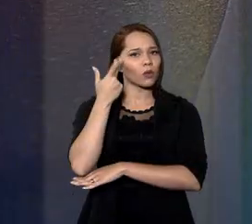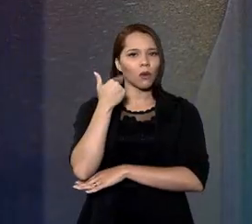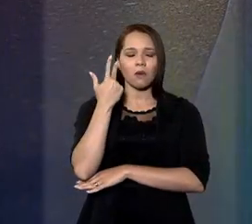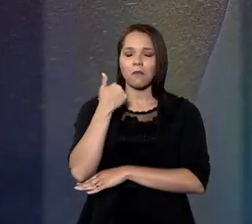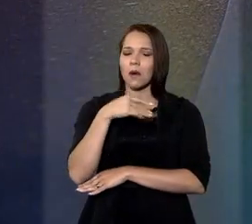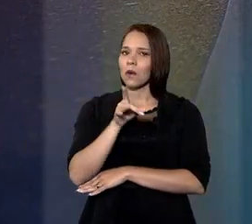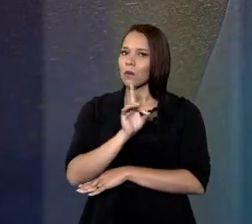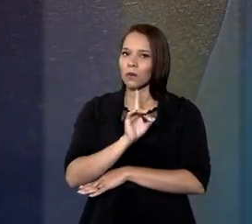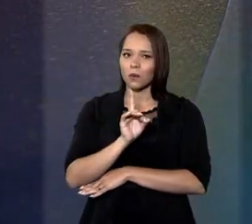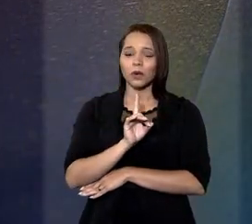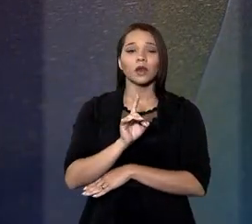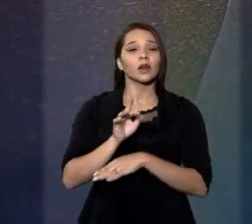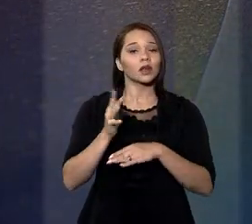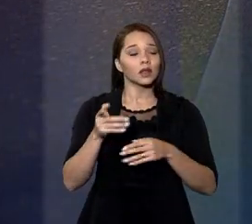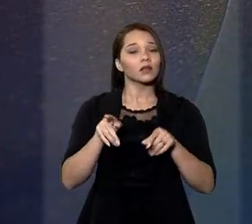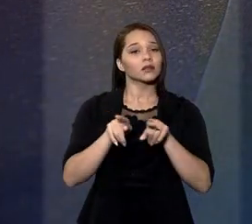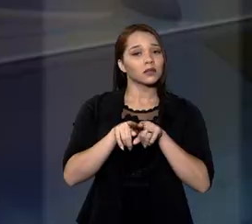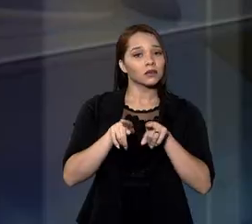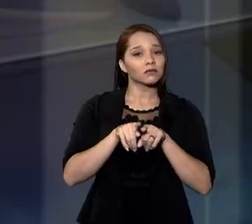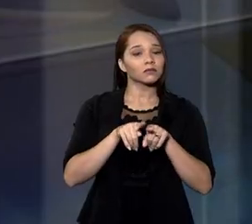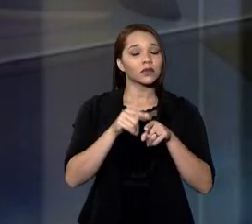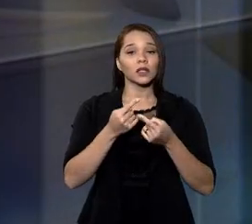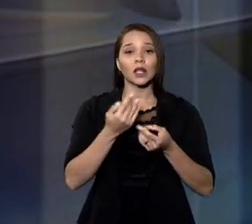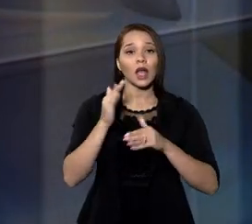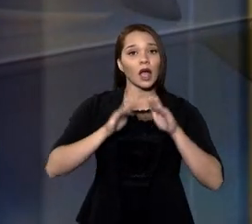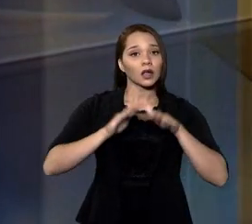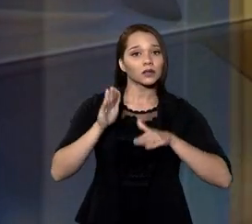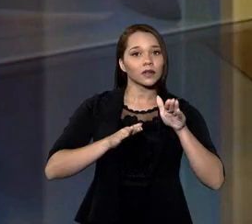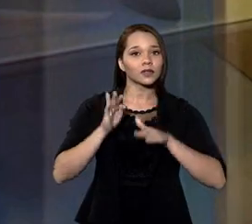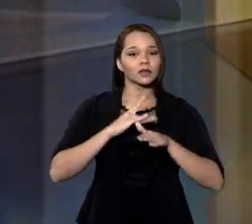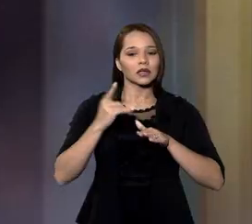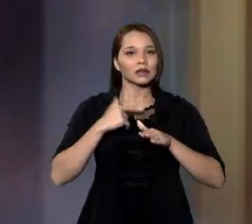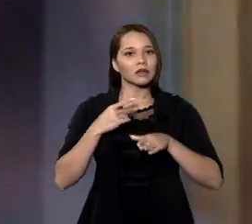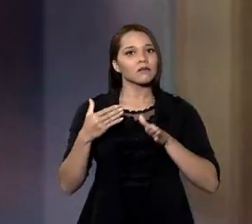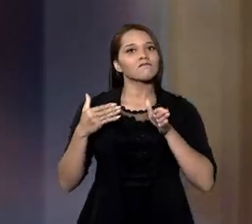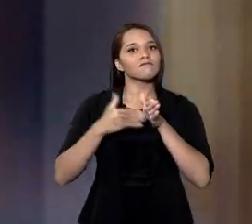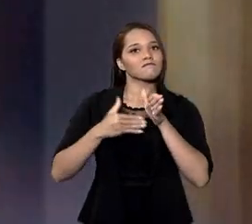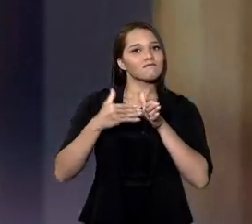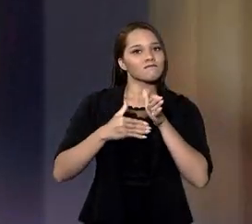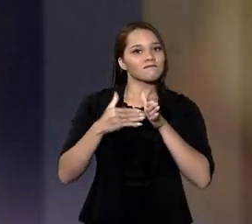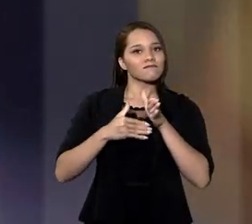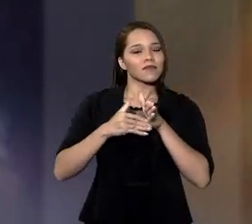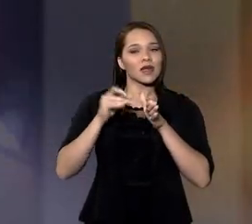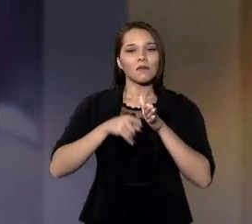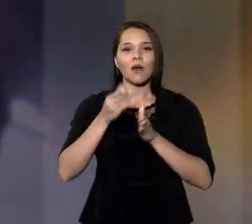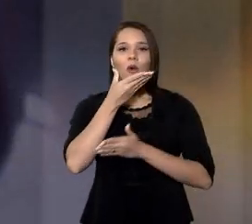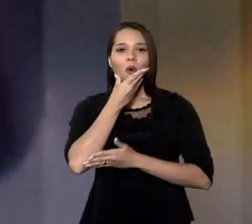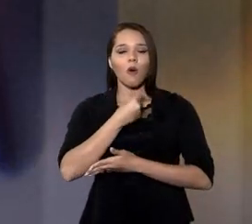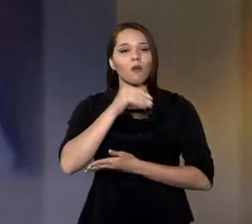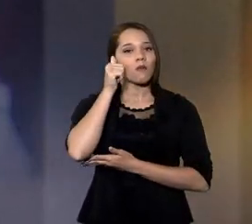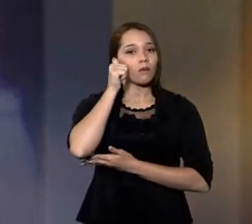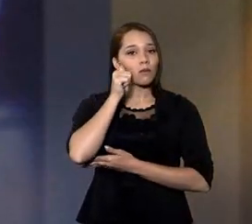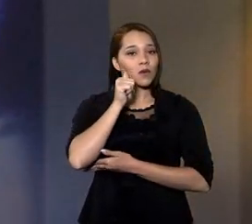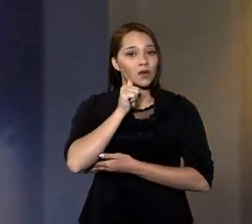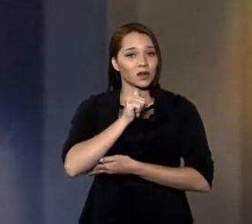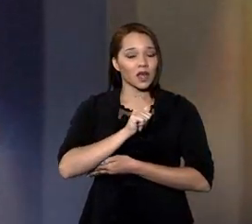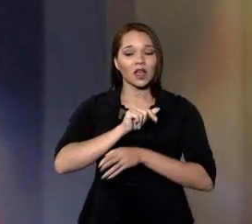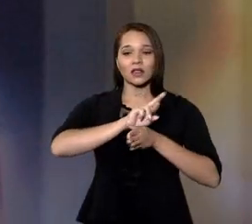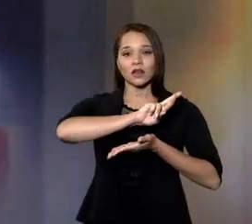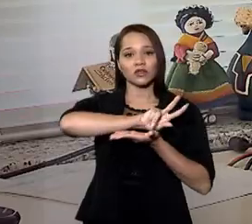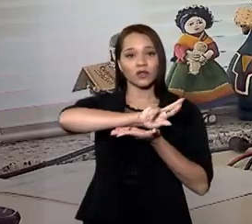e que e que muitas vezes elas colocam barreiras para que homens e mulheres na sua